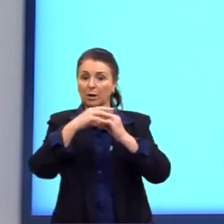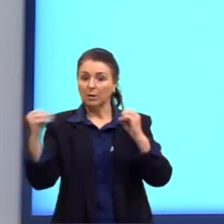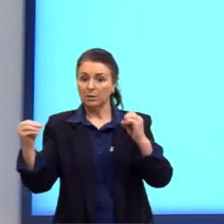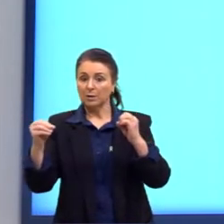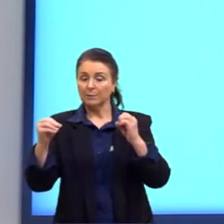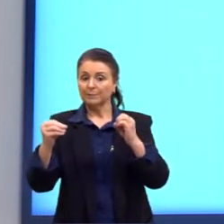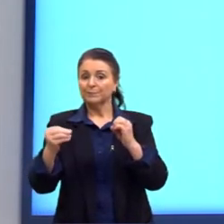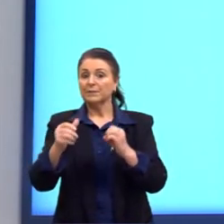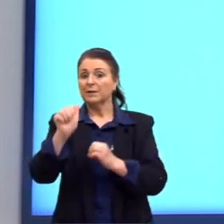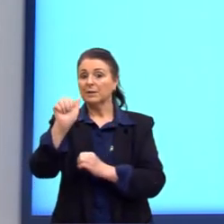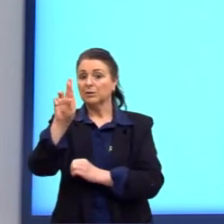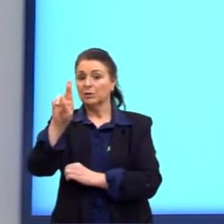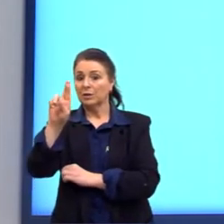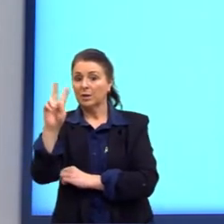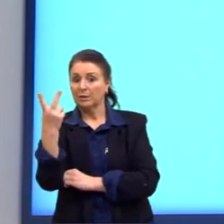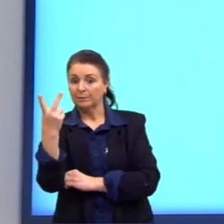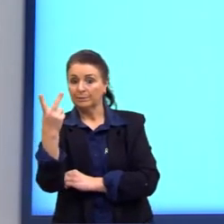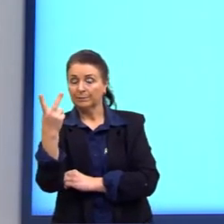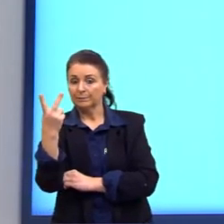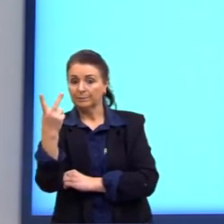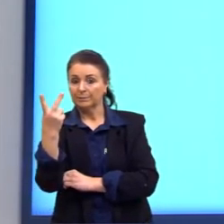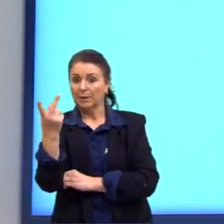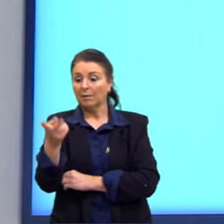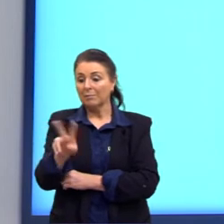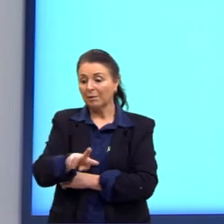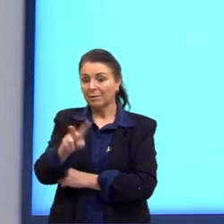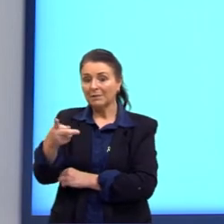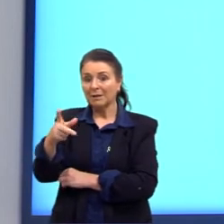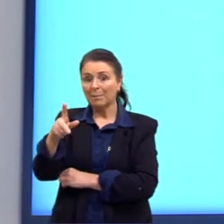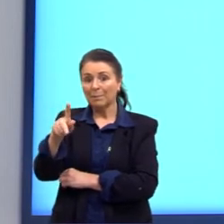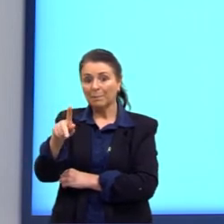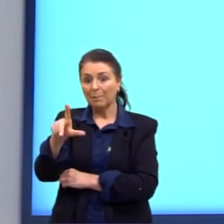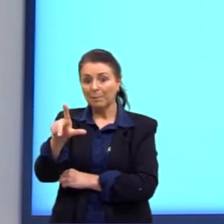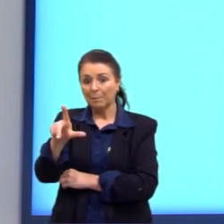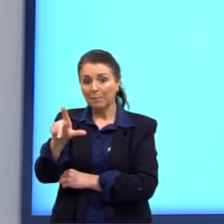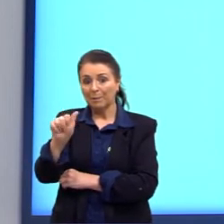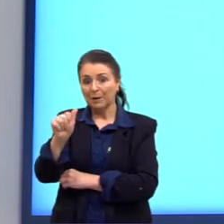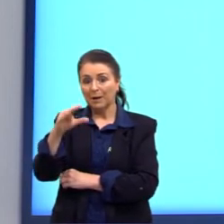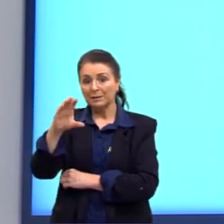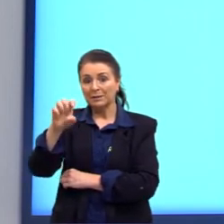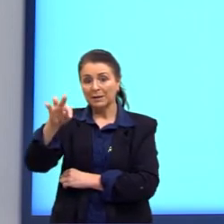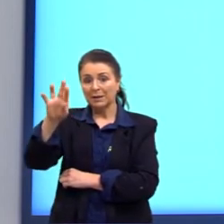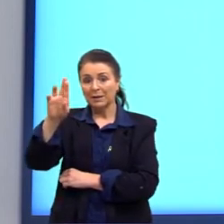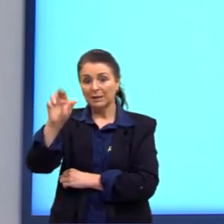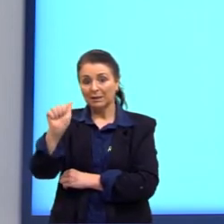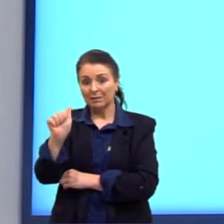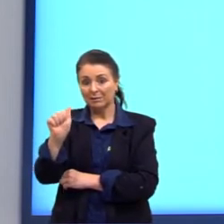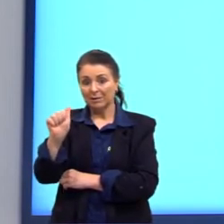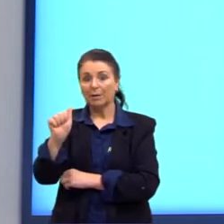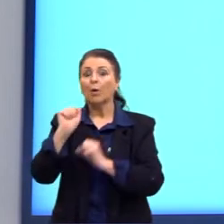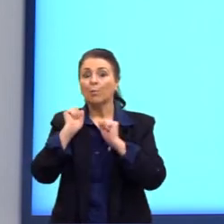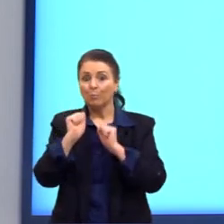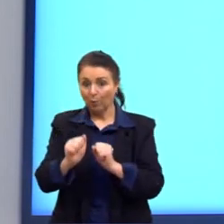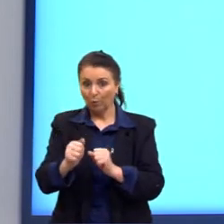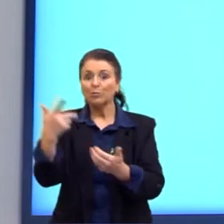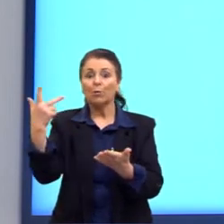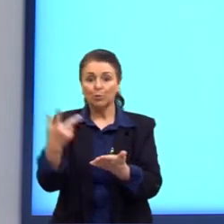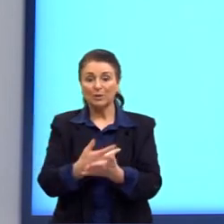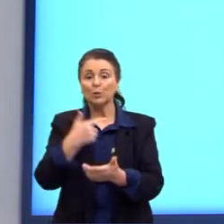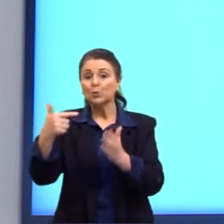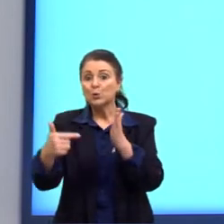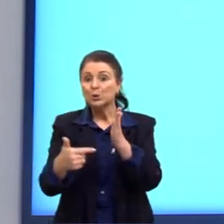RH pela transferência placentária Então pode atacar o segundo filho